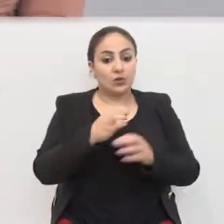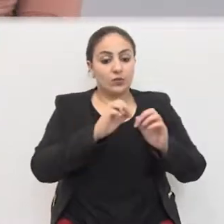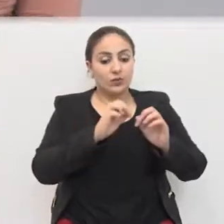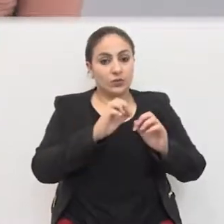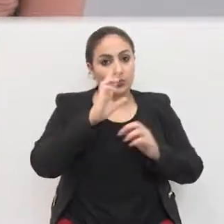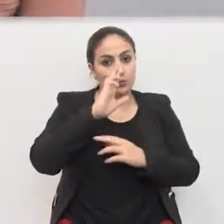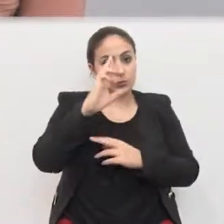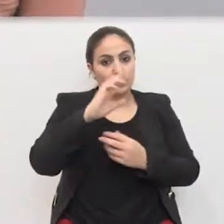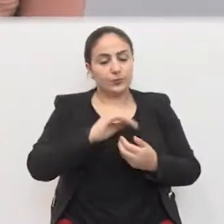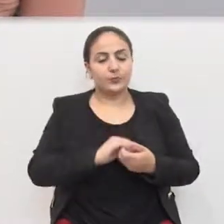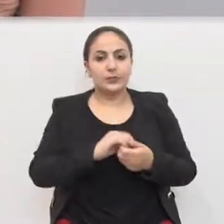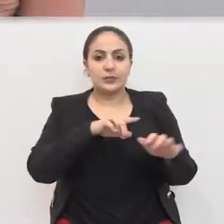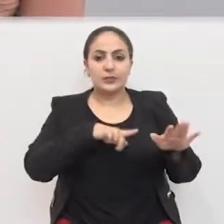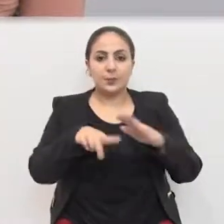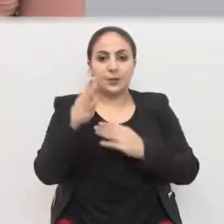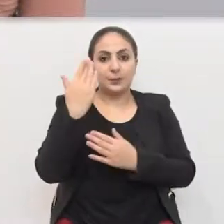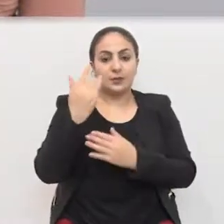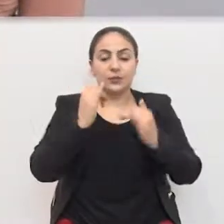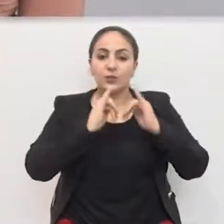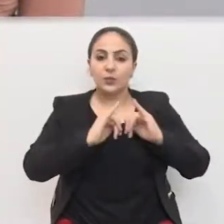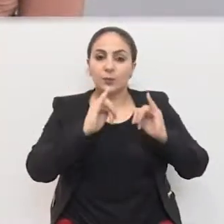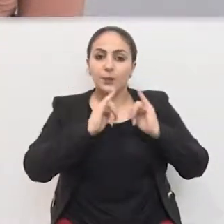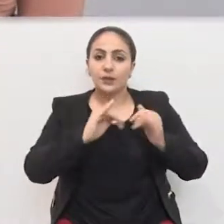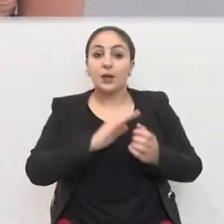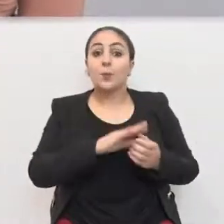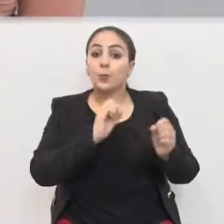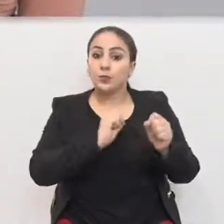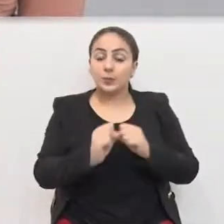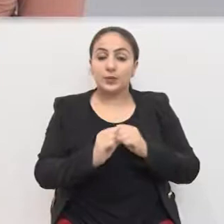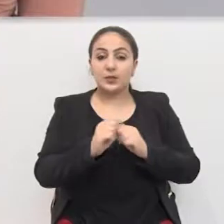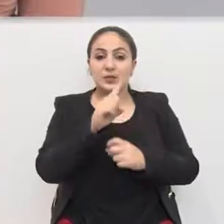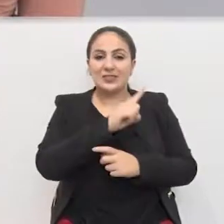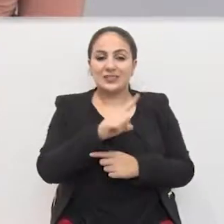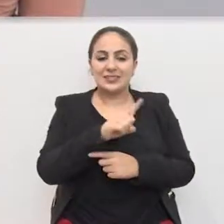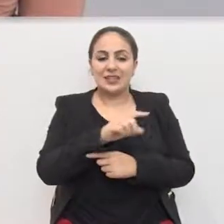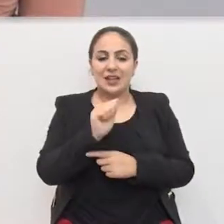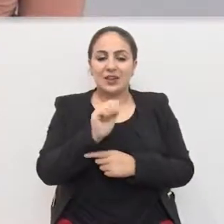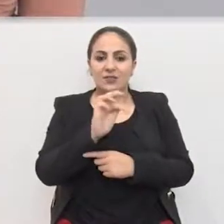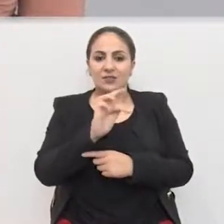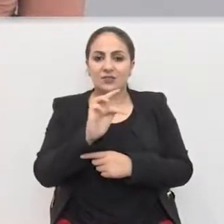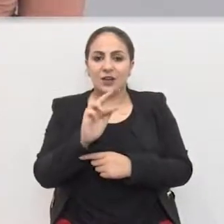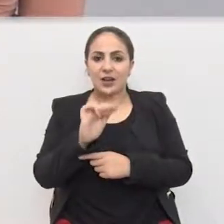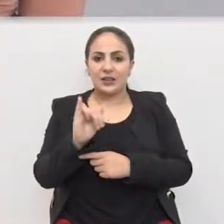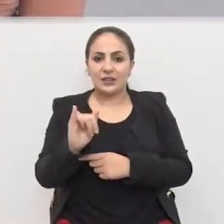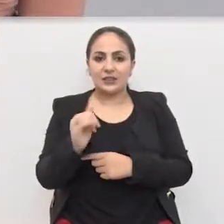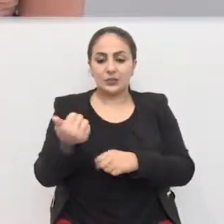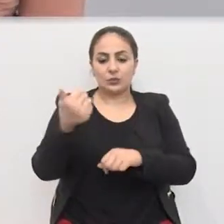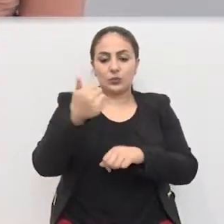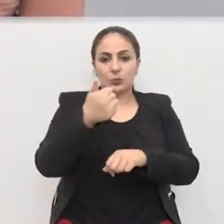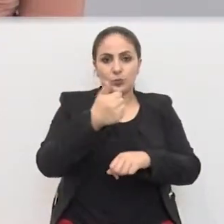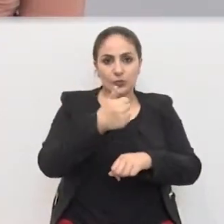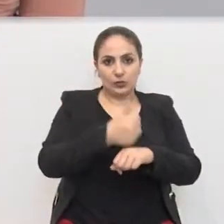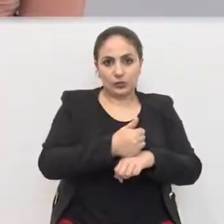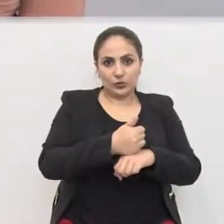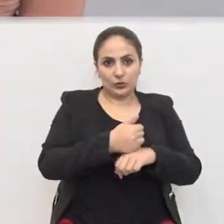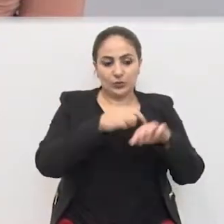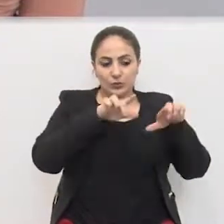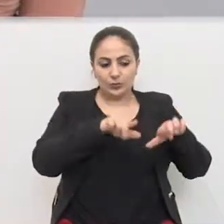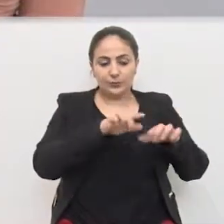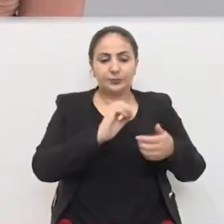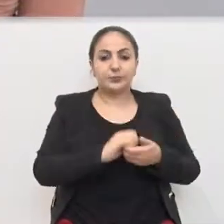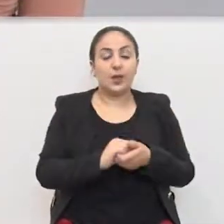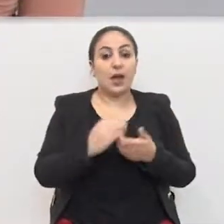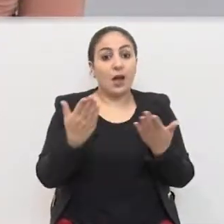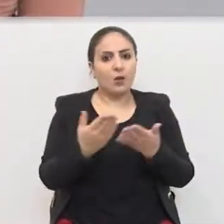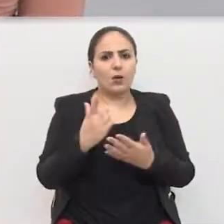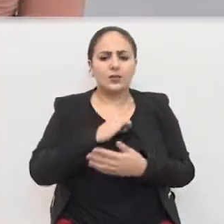Na semana passada, foi anunciada a possibilidade da Comercial Zafari assumir o espaço. Mas agora surgiram